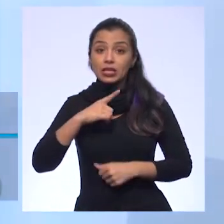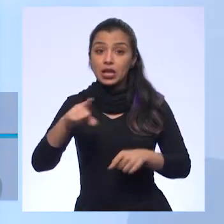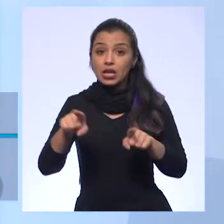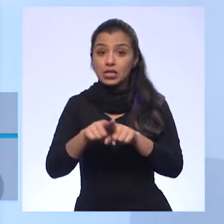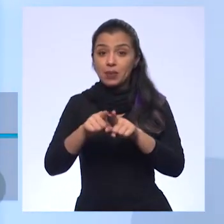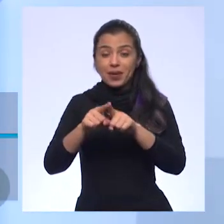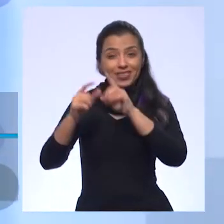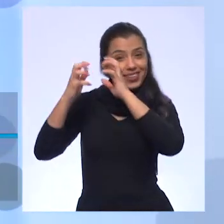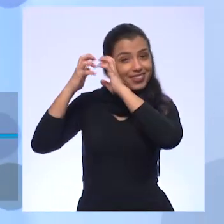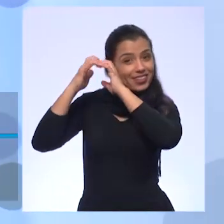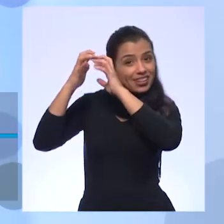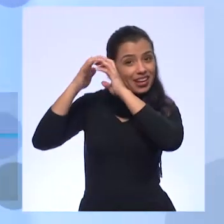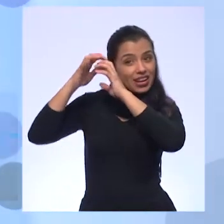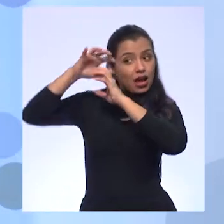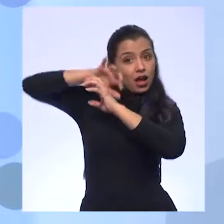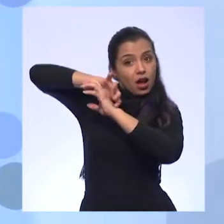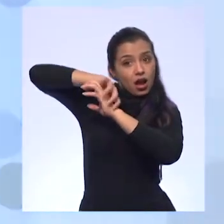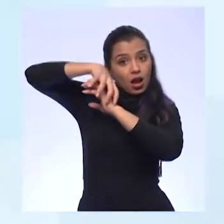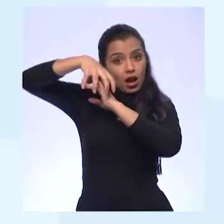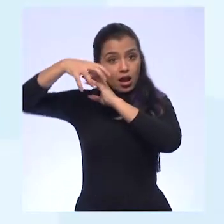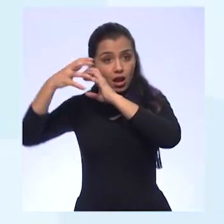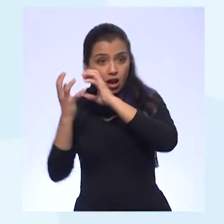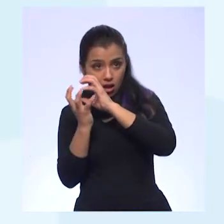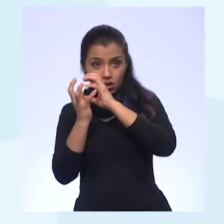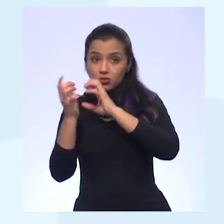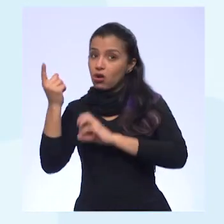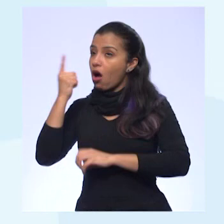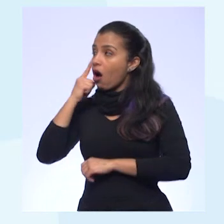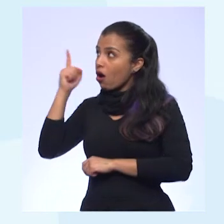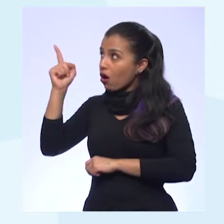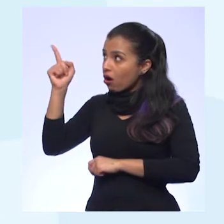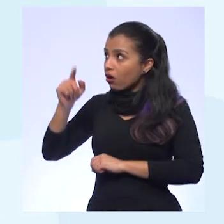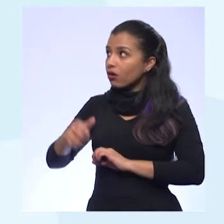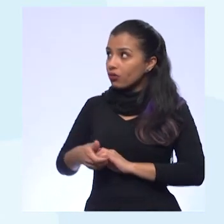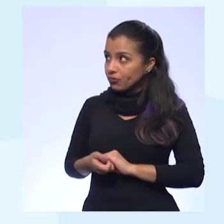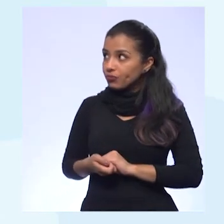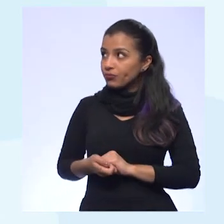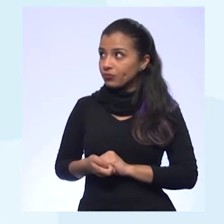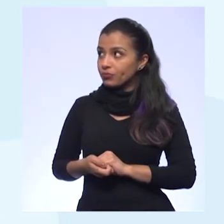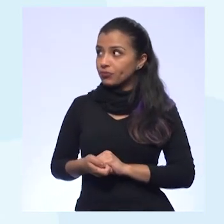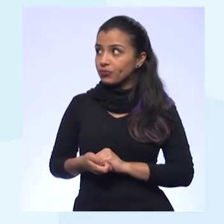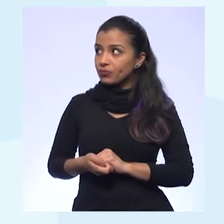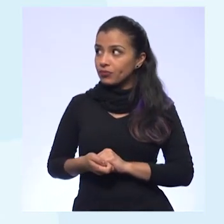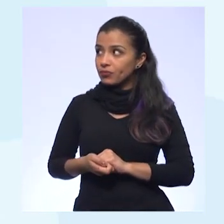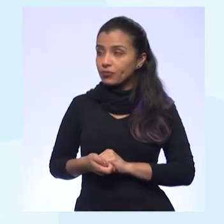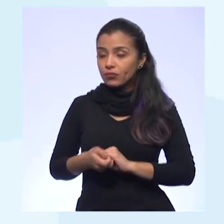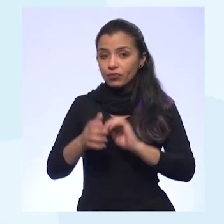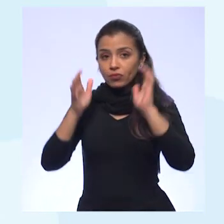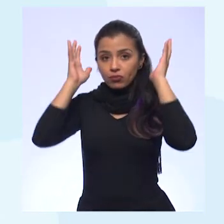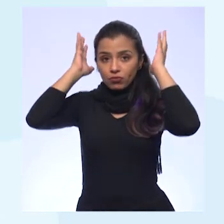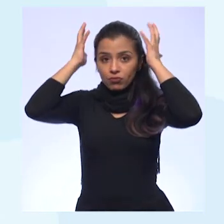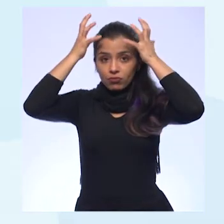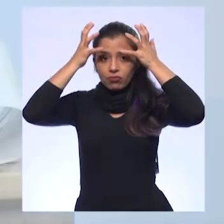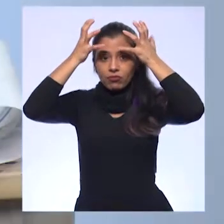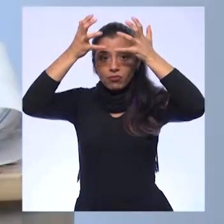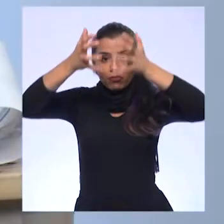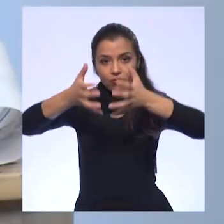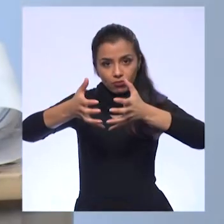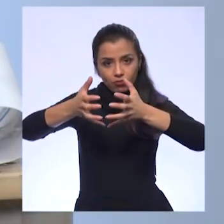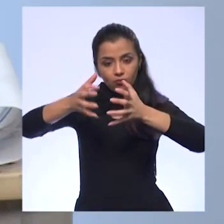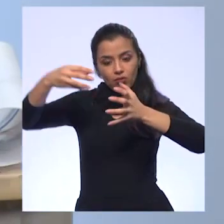são planos, né? Tem aqui na mesa com o professor Edjoel, ó, o osso do crânio.